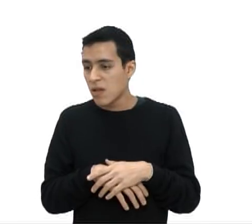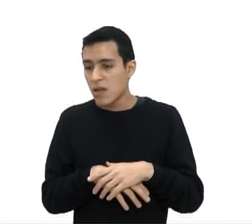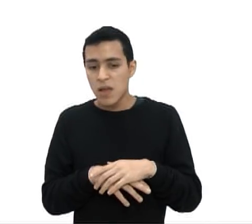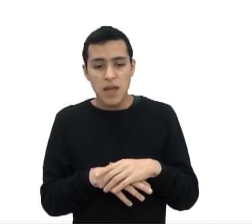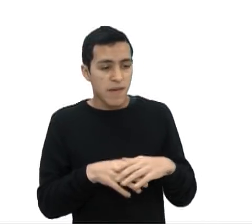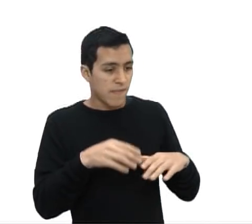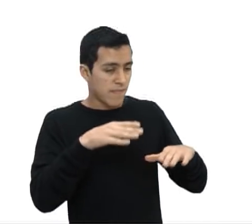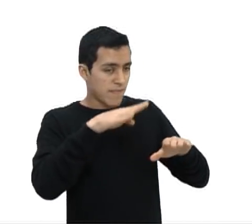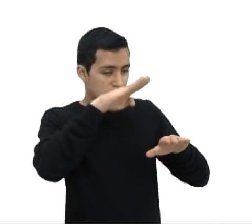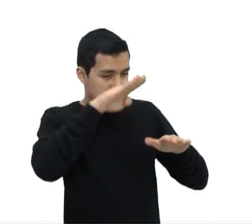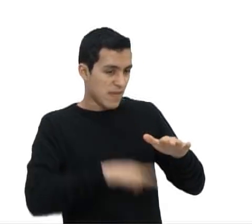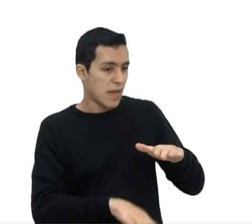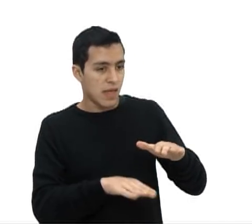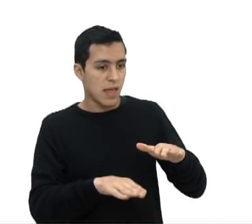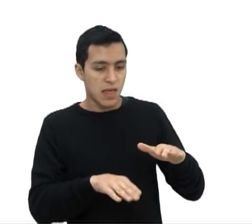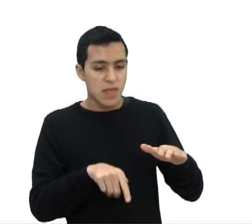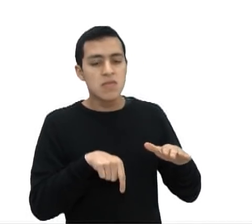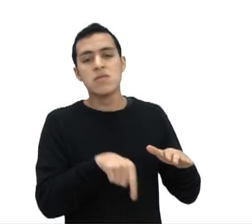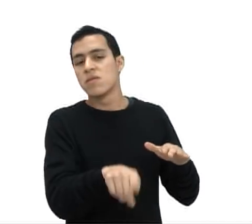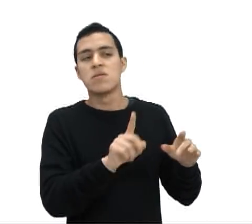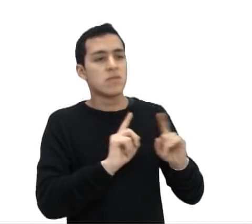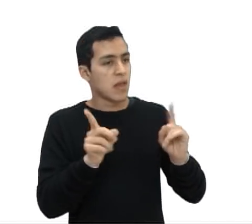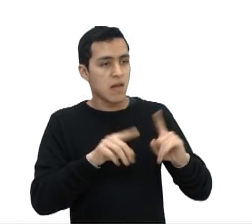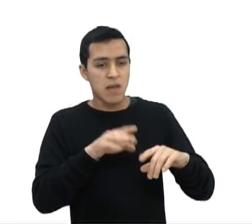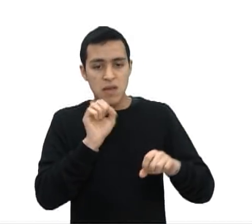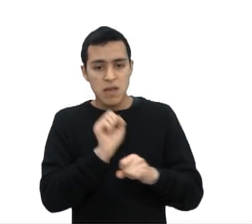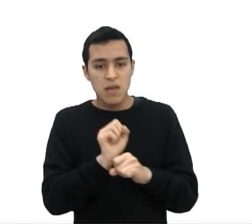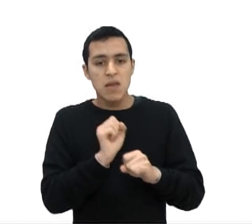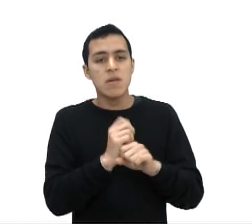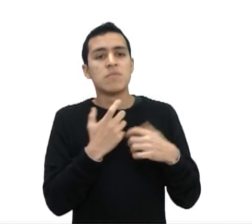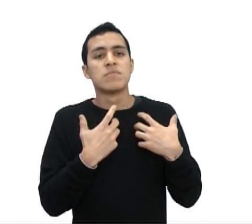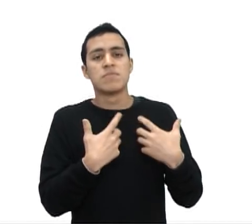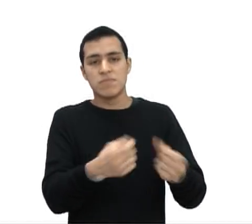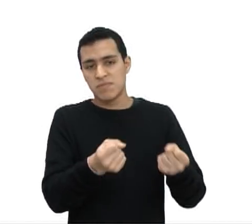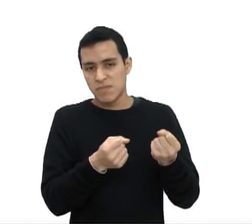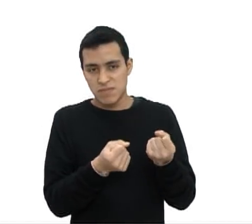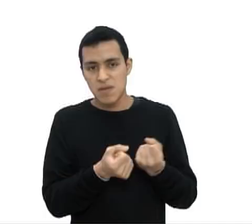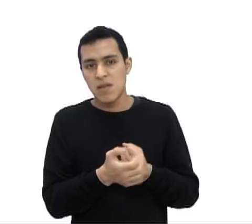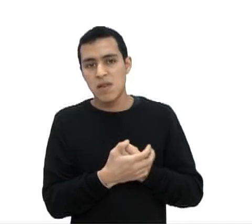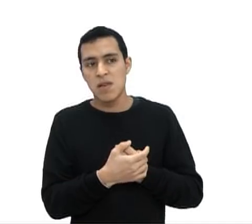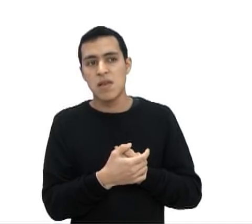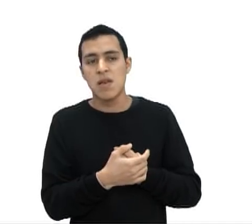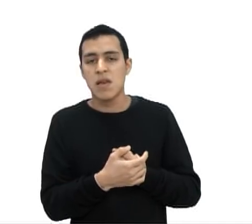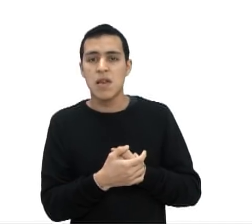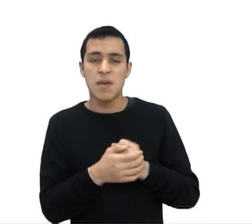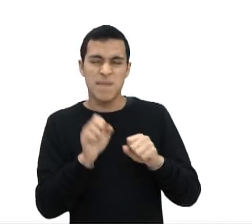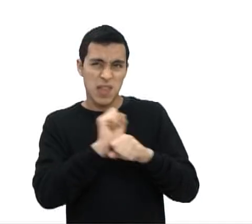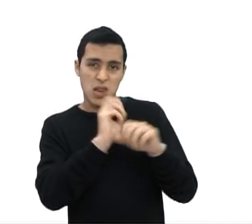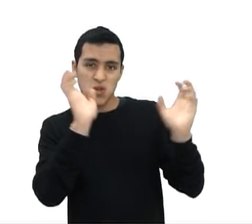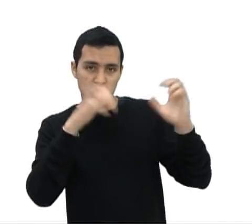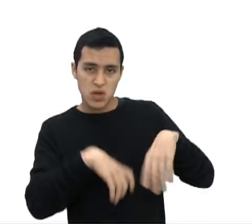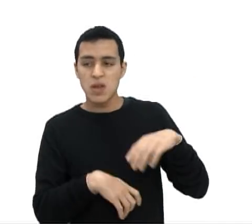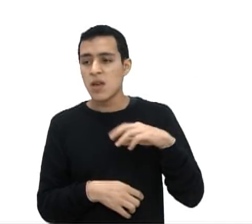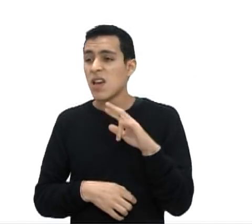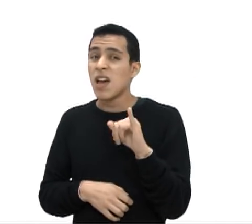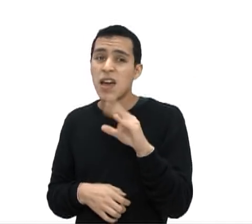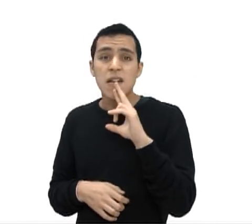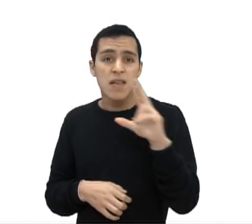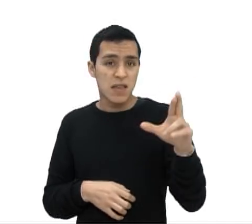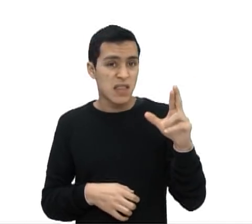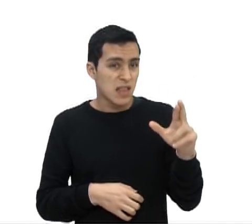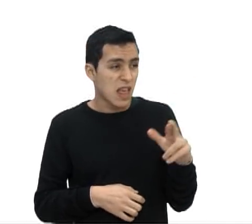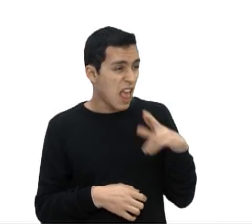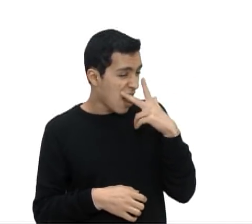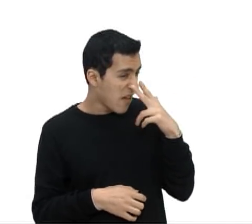na lama? Não, senhora, vamos esperar estiar. E a Maria diz, Dona Romana não vai